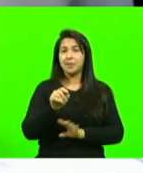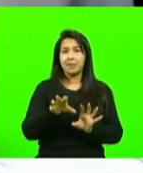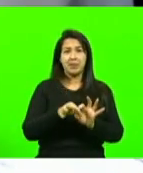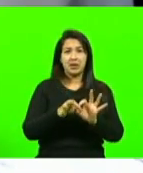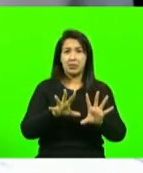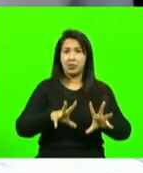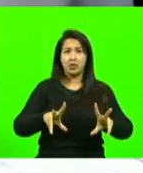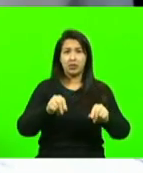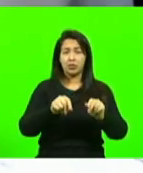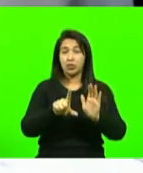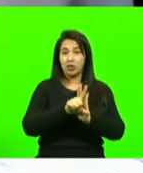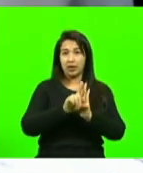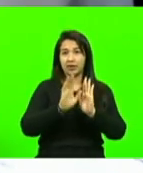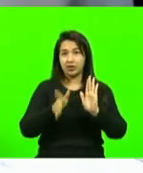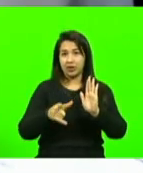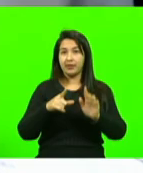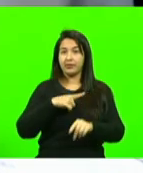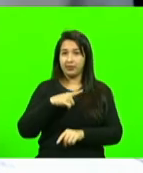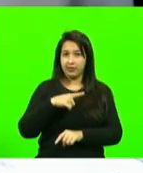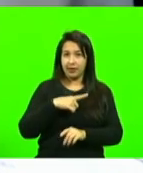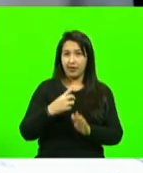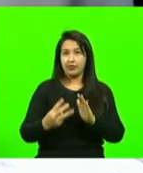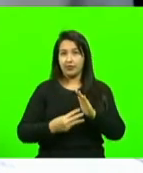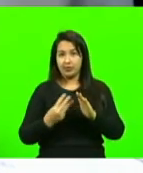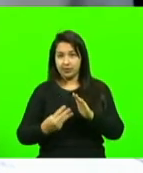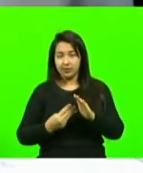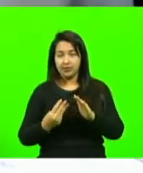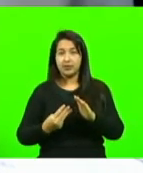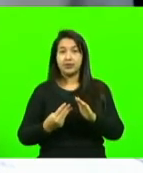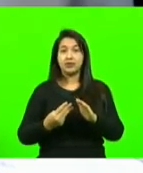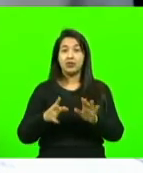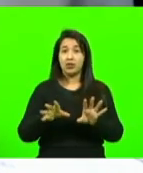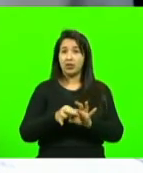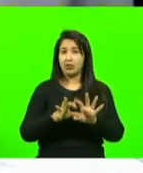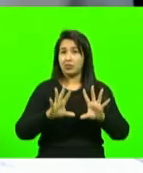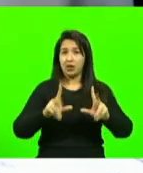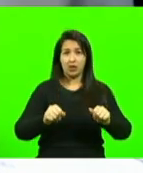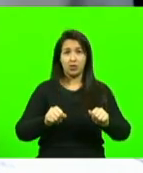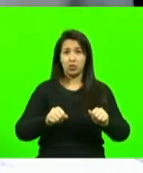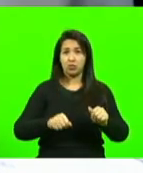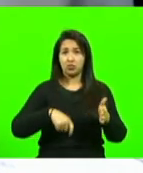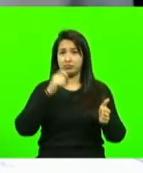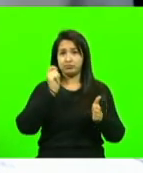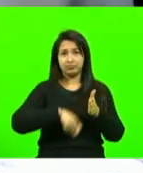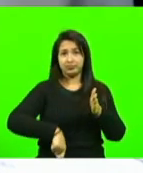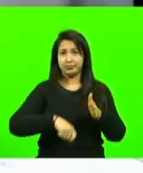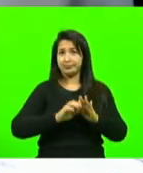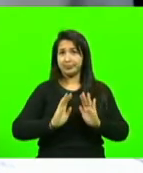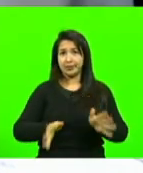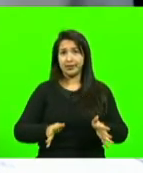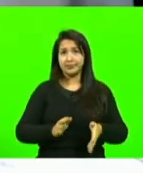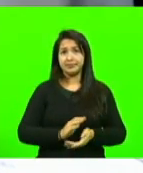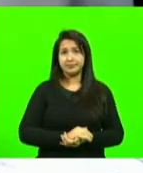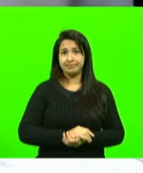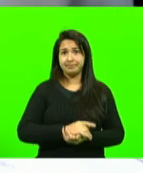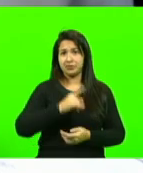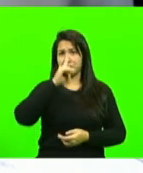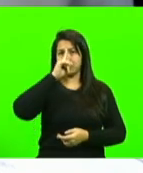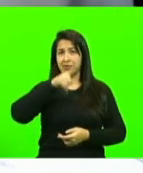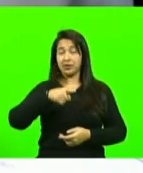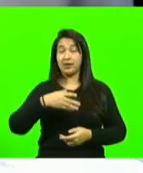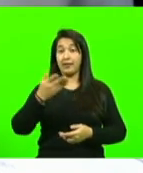além das leis que nós já temos onde fiz a terceirização ilimitada ela libera geral um canetaço hoje do chefe do Poder